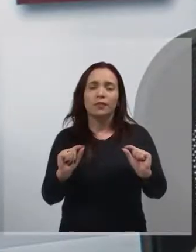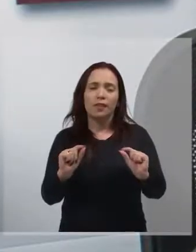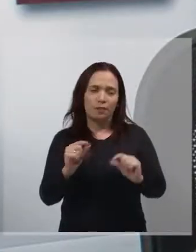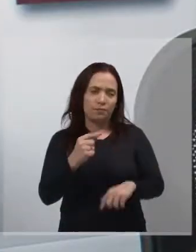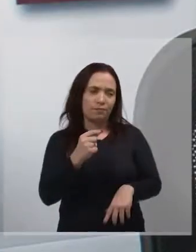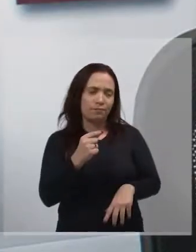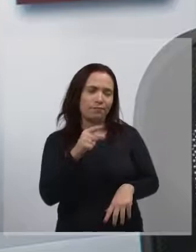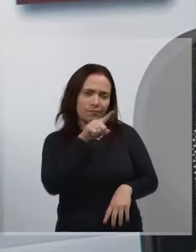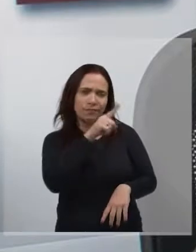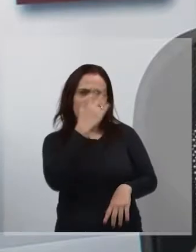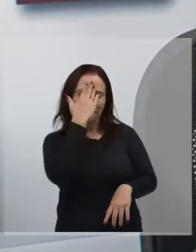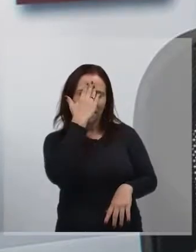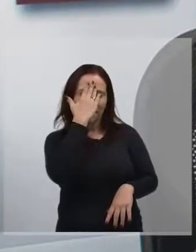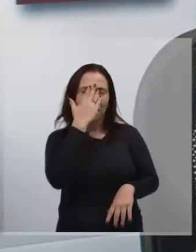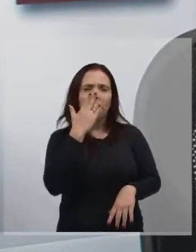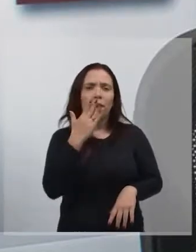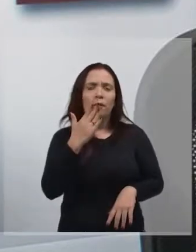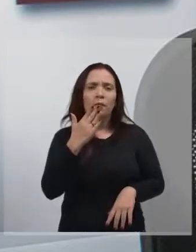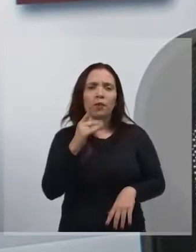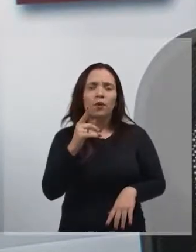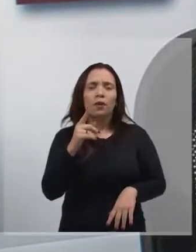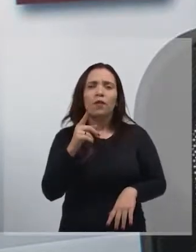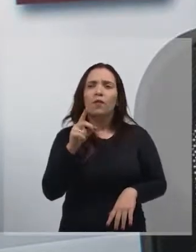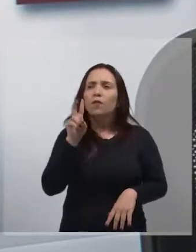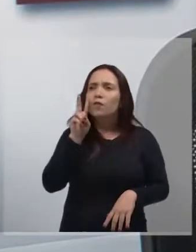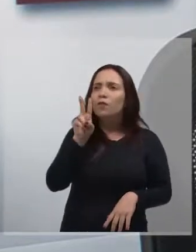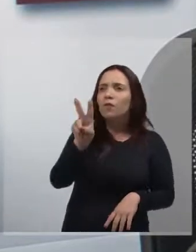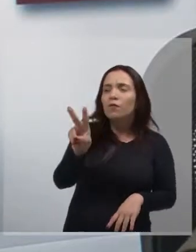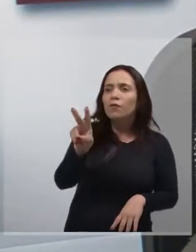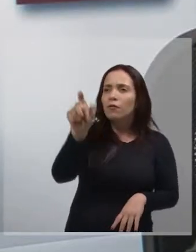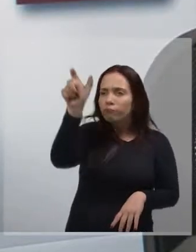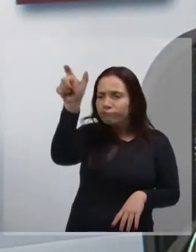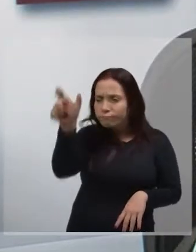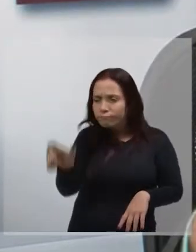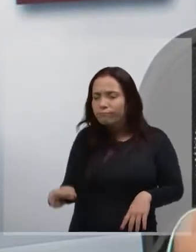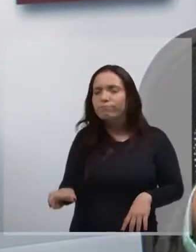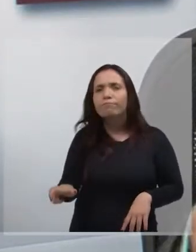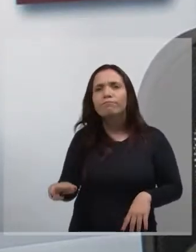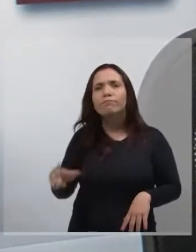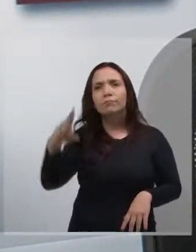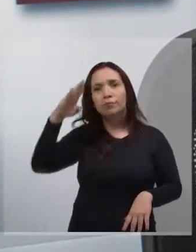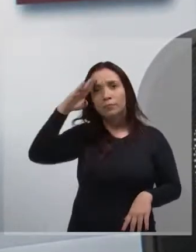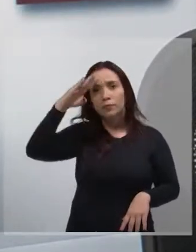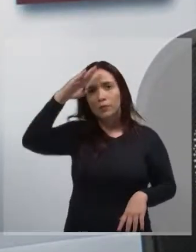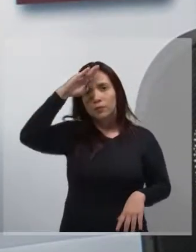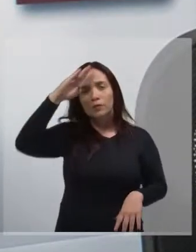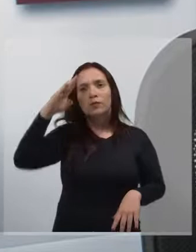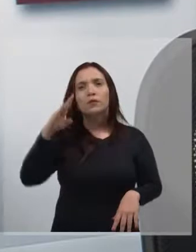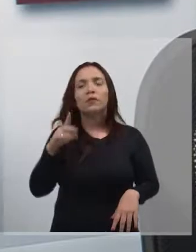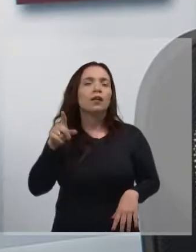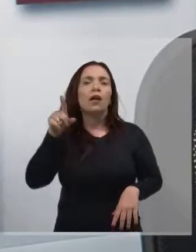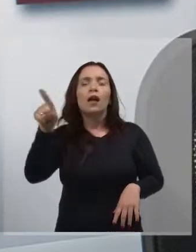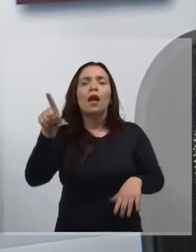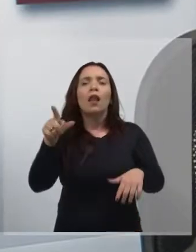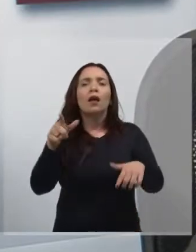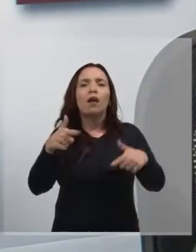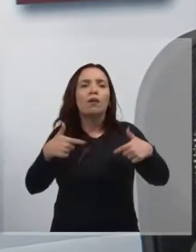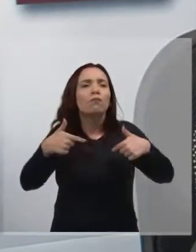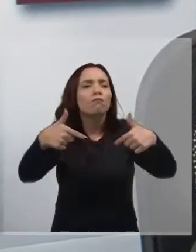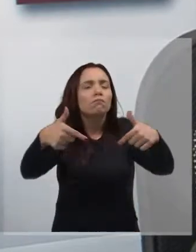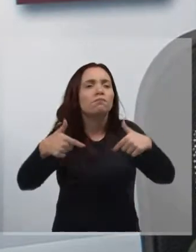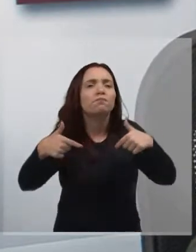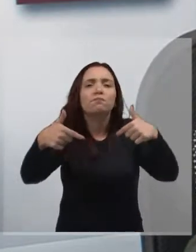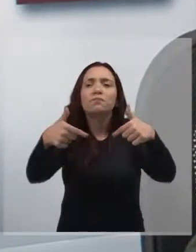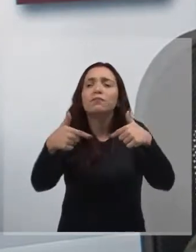muito cansativo quando a gente precisa ver o poder executivo gastando as suas energias para